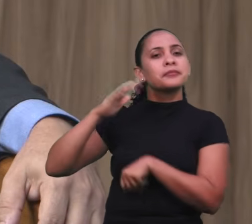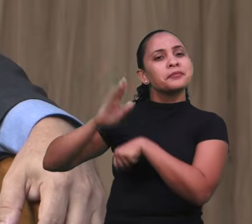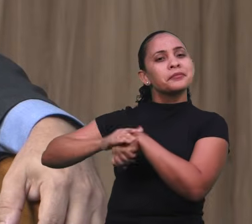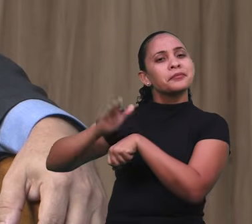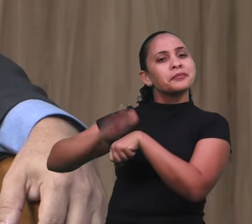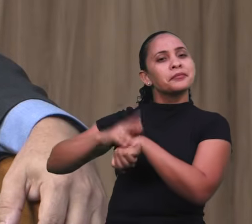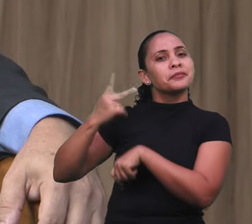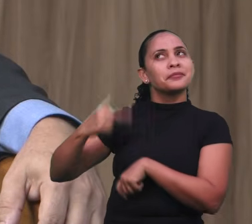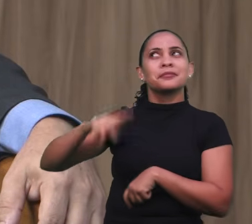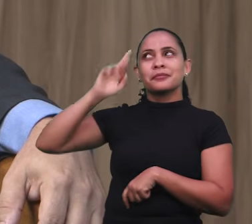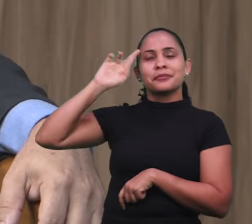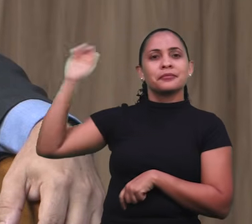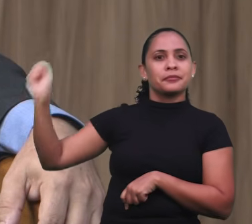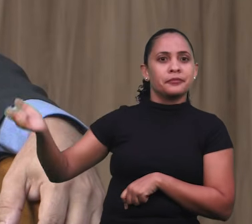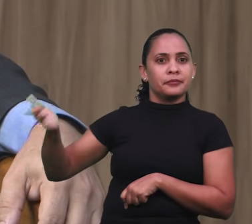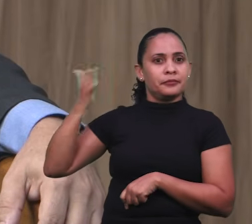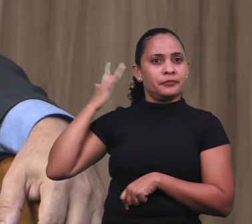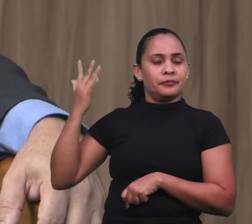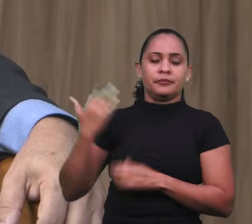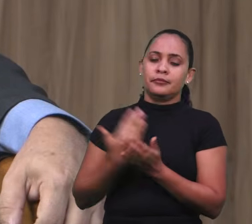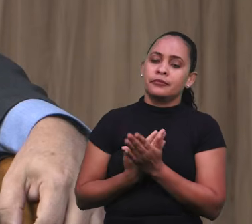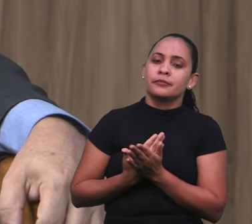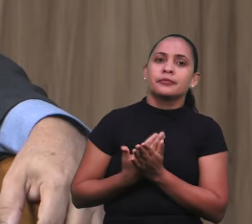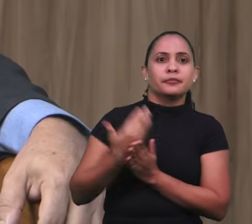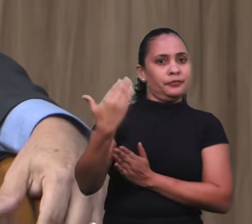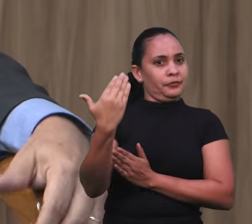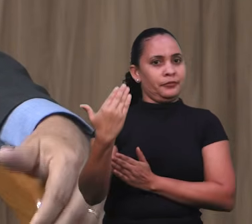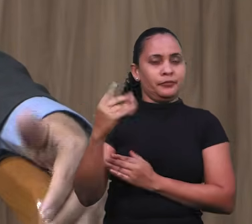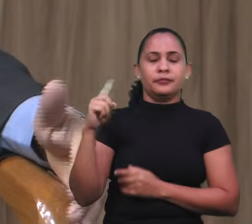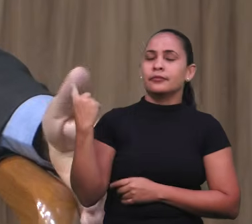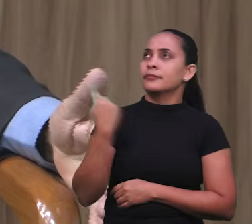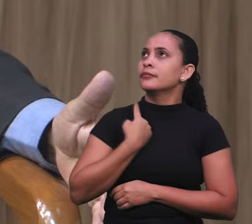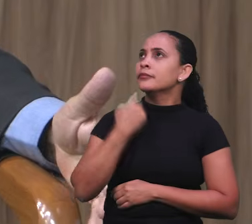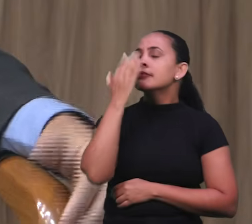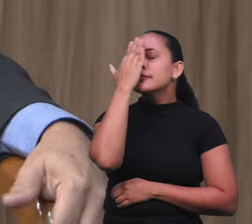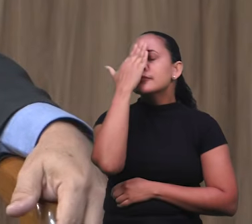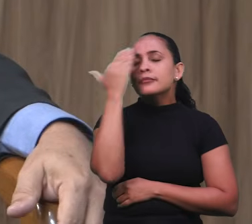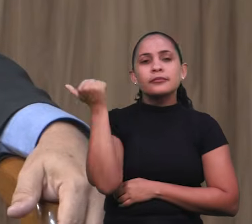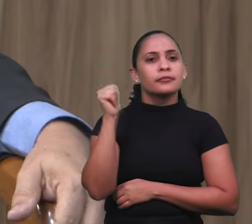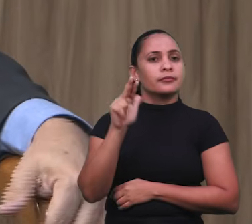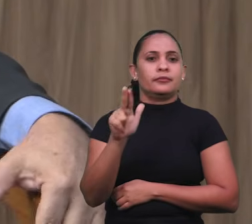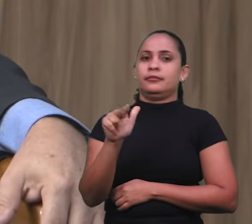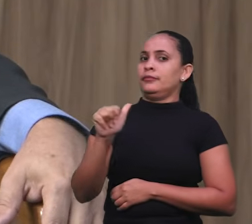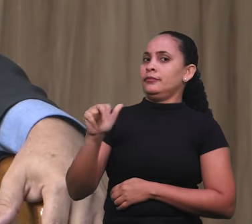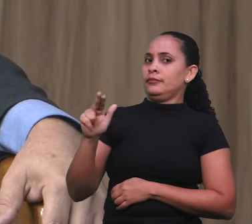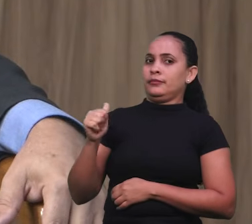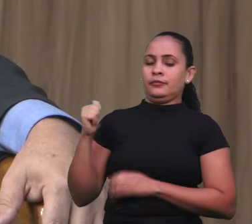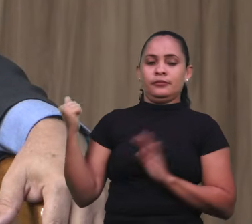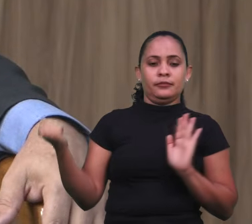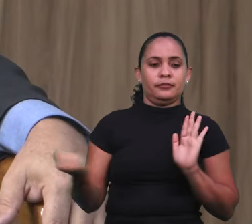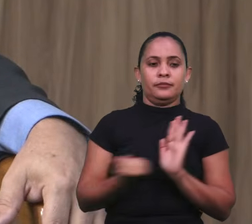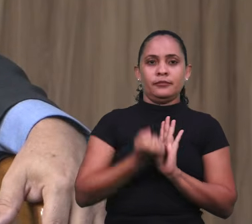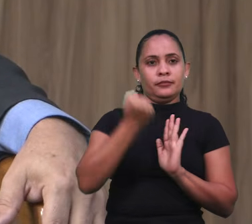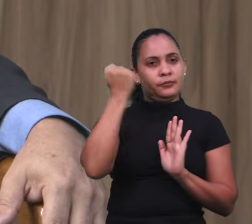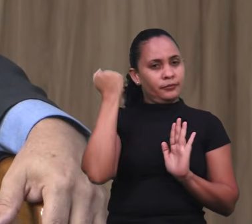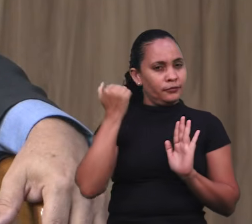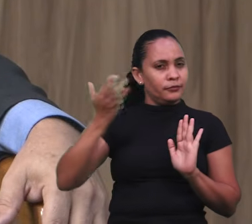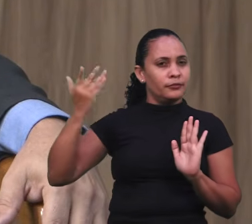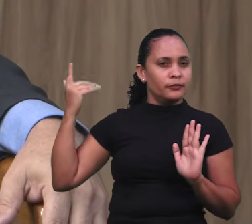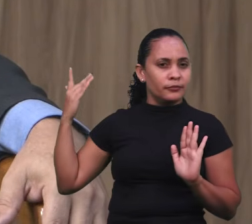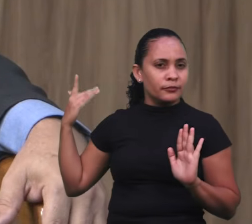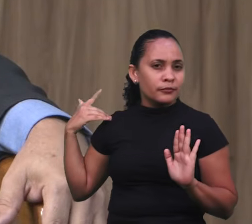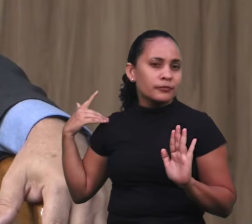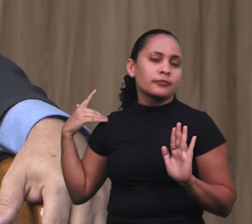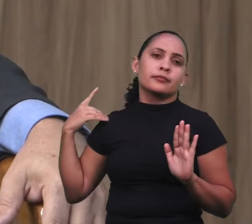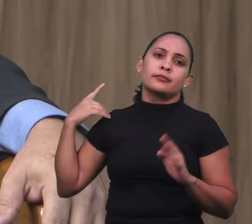Senhor revelou para nós desde o início da obra, não esquecendo dos marcos antigos,